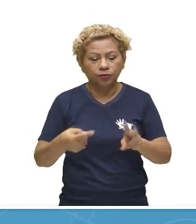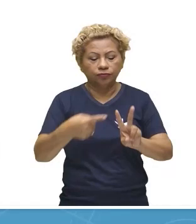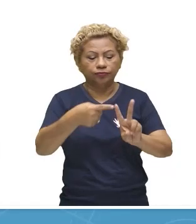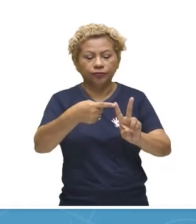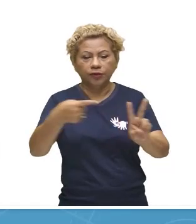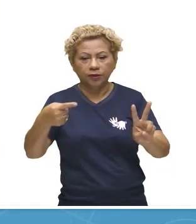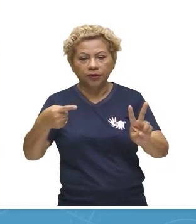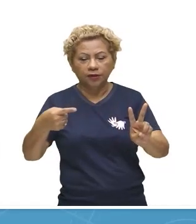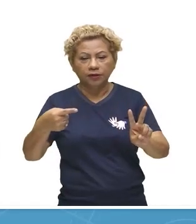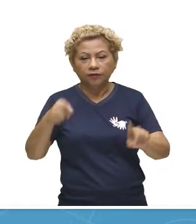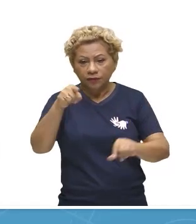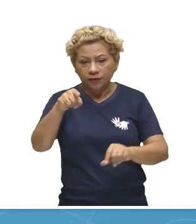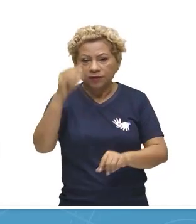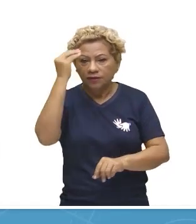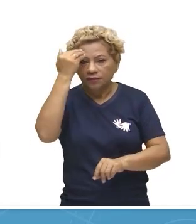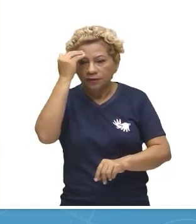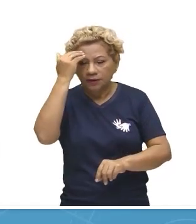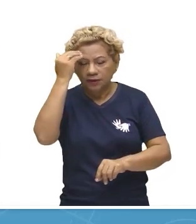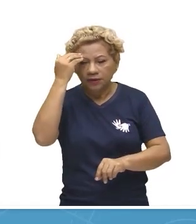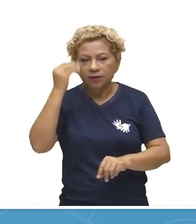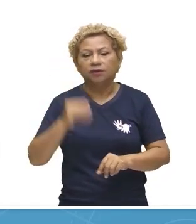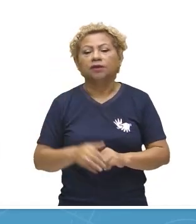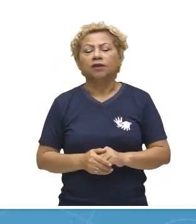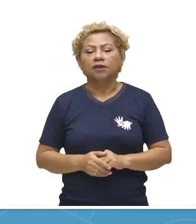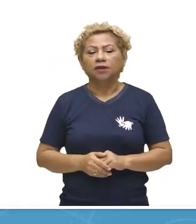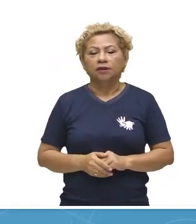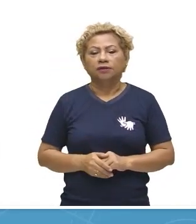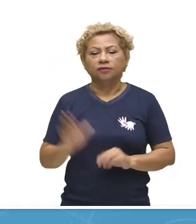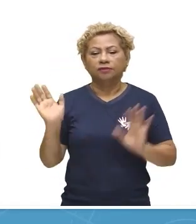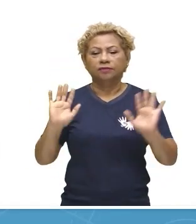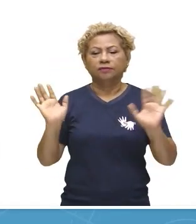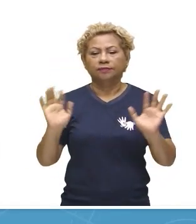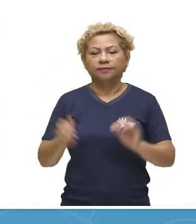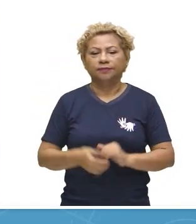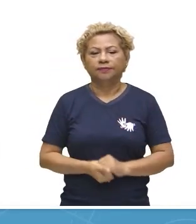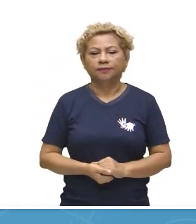espero que tenham compreendido aí o conteúdo e até a próxima.